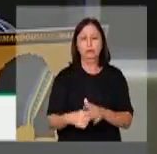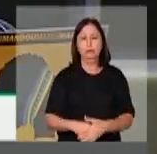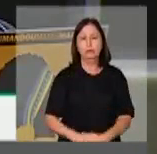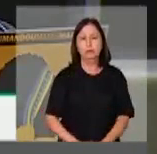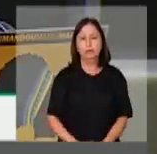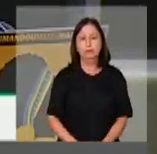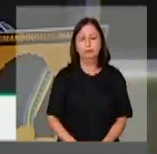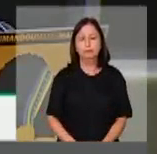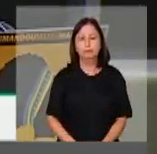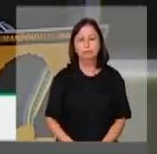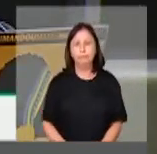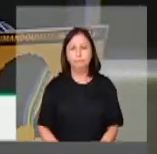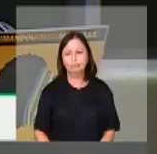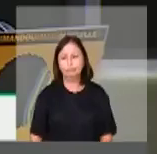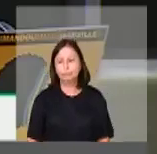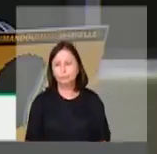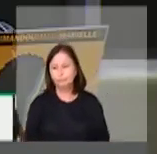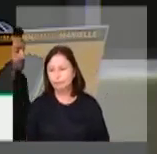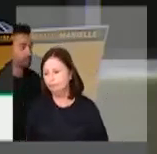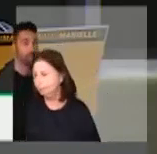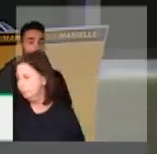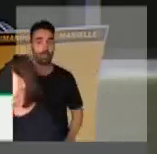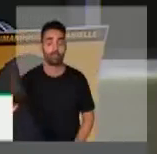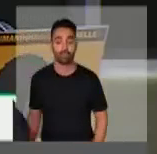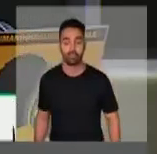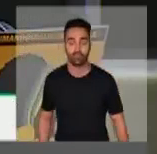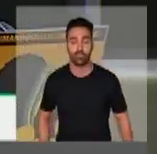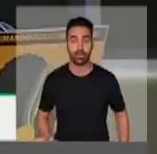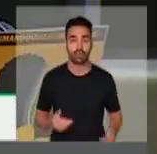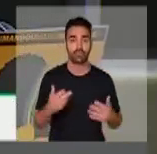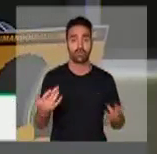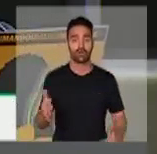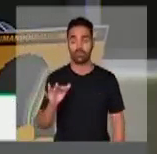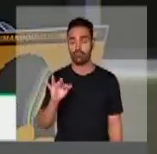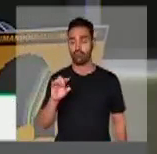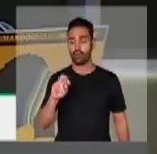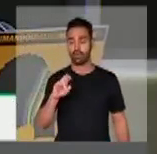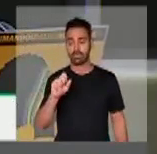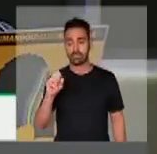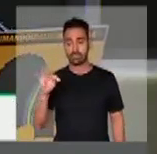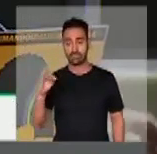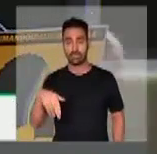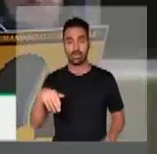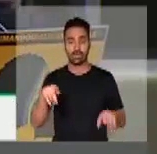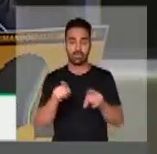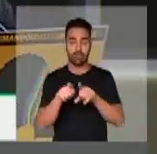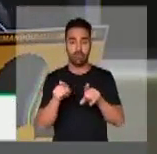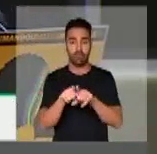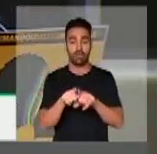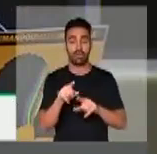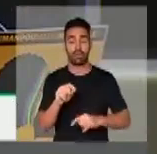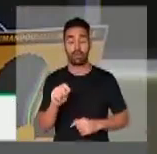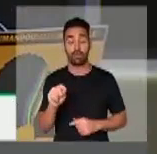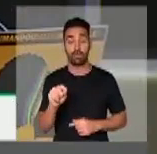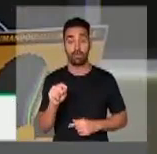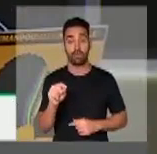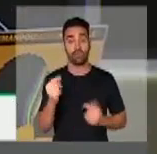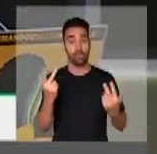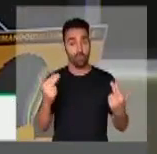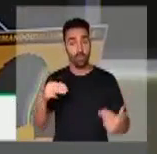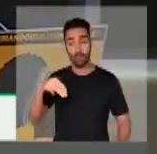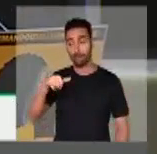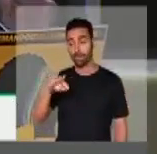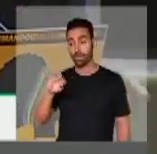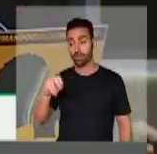vários cientistas brasileiros, como Ottaviani e Florestan Fernandes em particular, mesmo